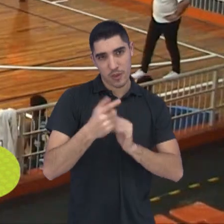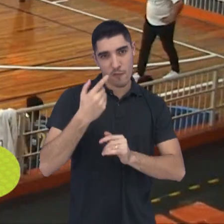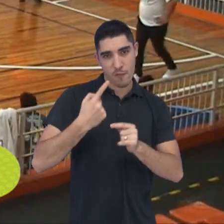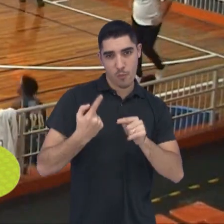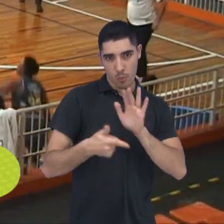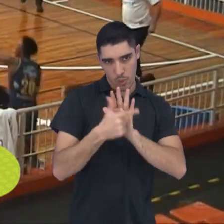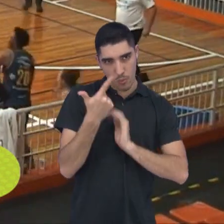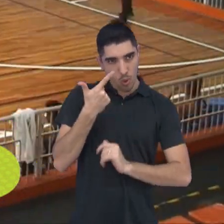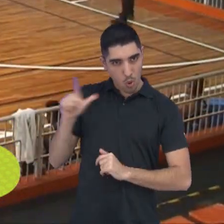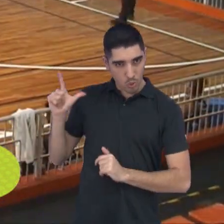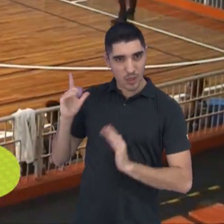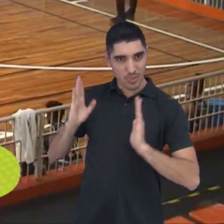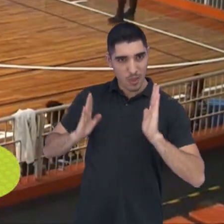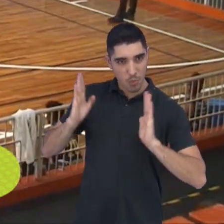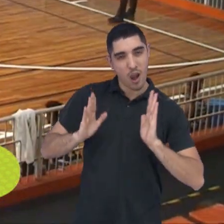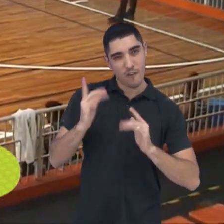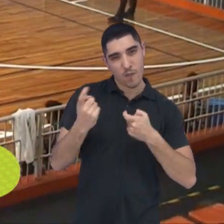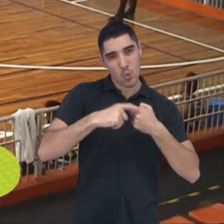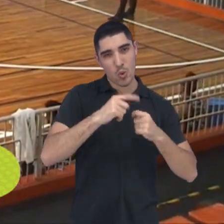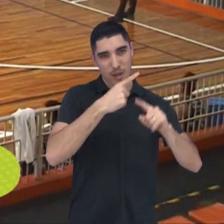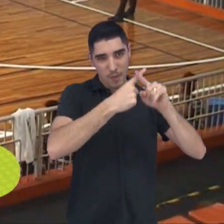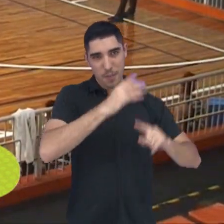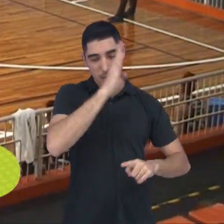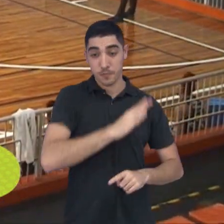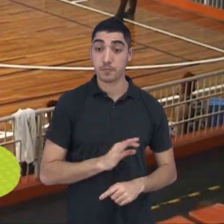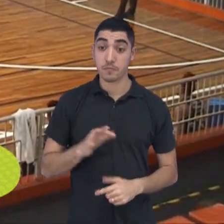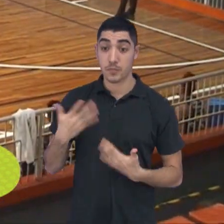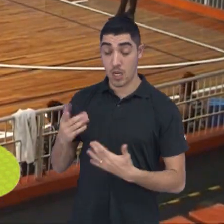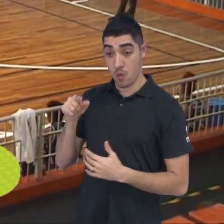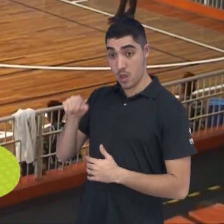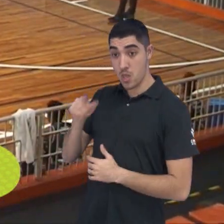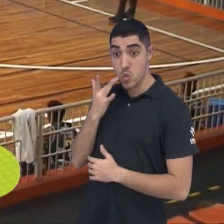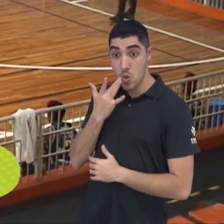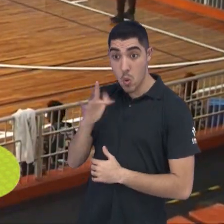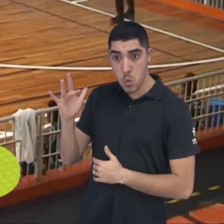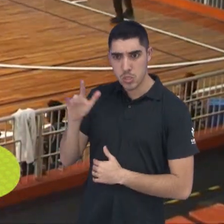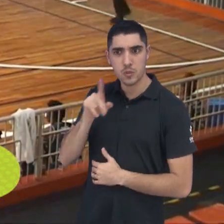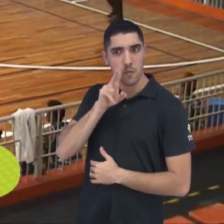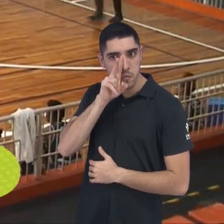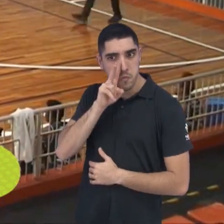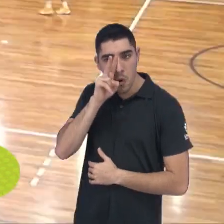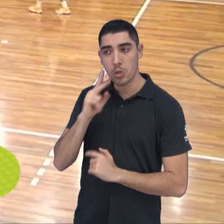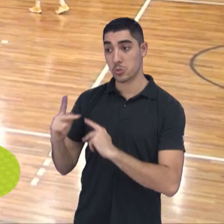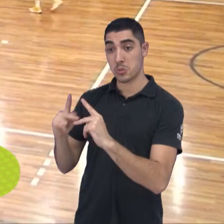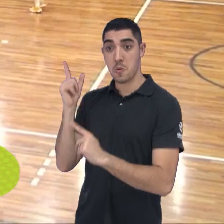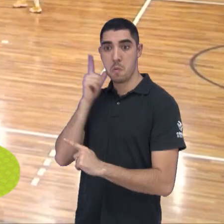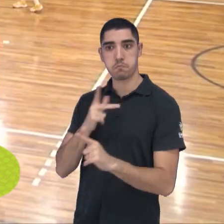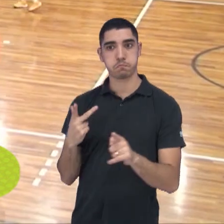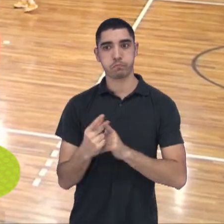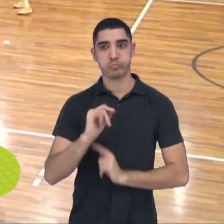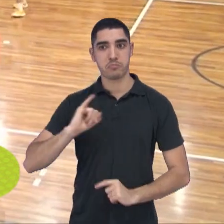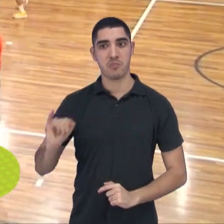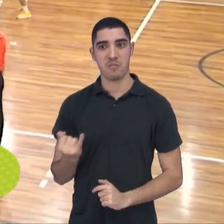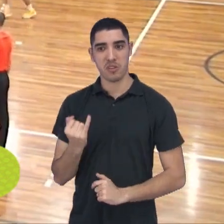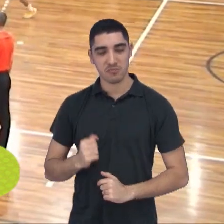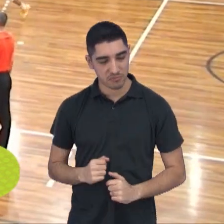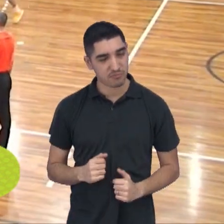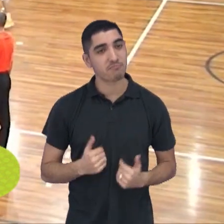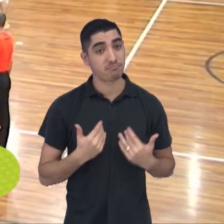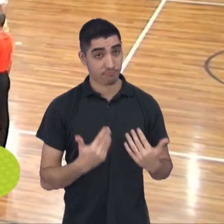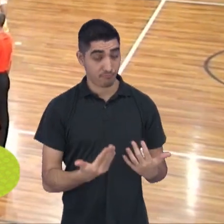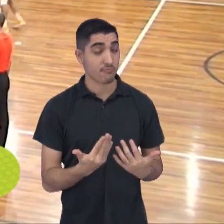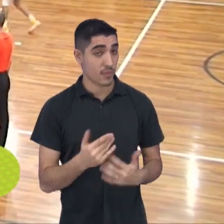da importância de vencer a equipe de Ourinhos, porque justamente é uma equivalência de forças dentro da competição, né? Pois é, e aí, como você